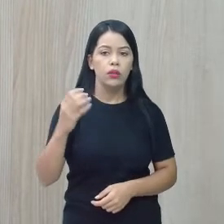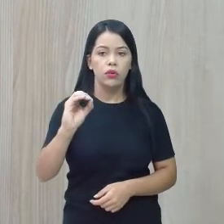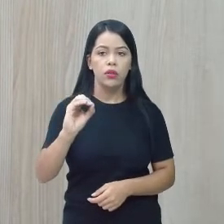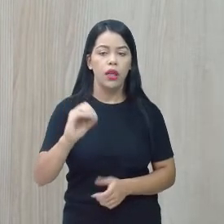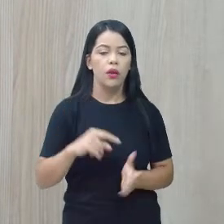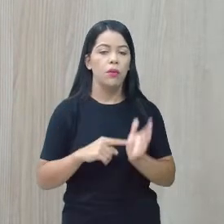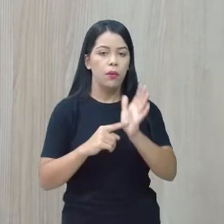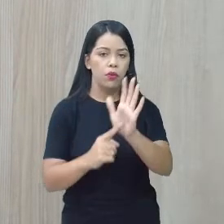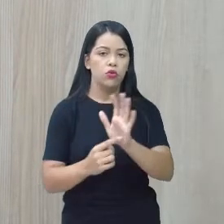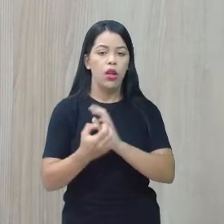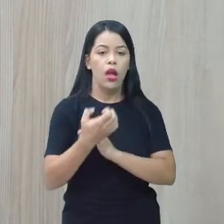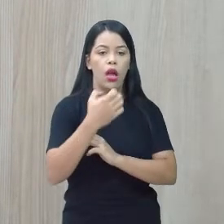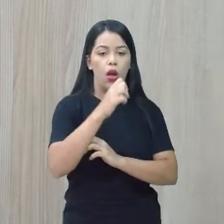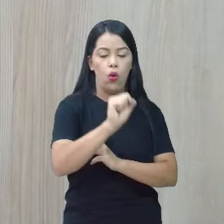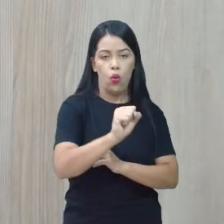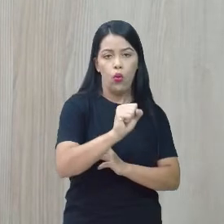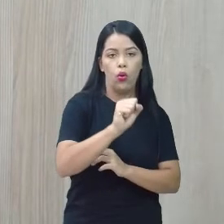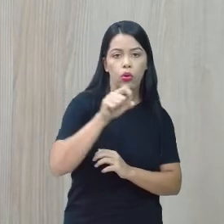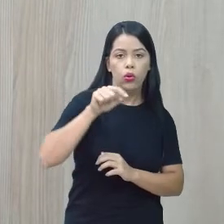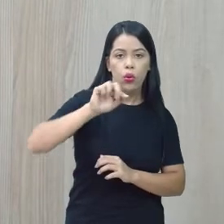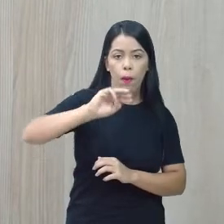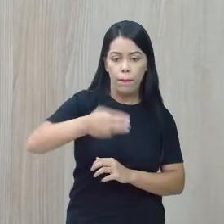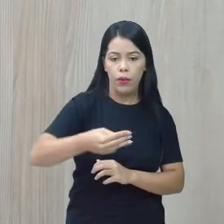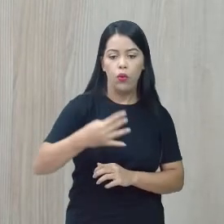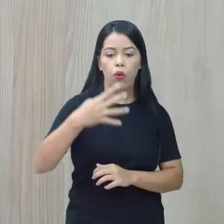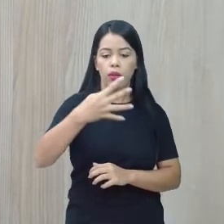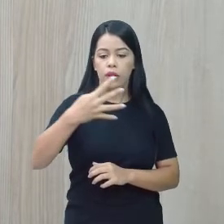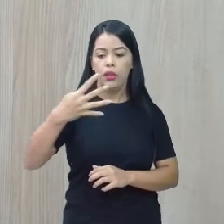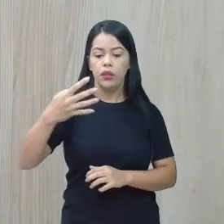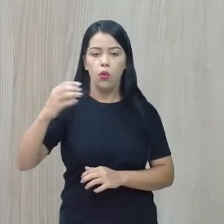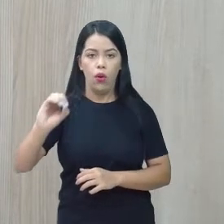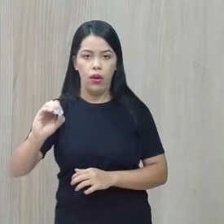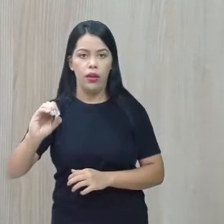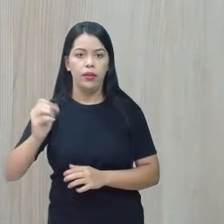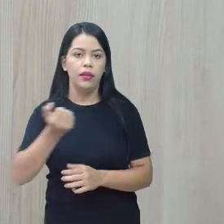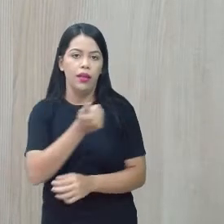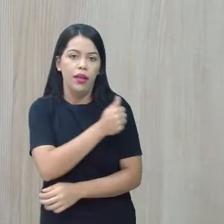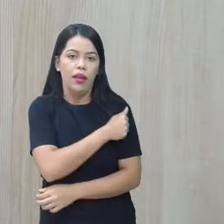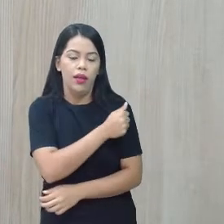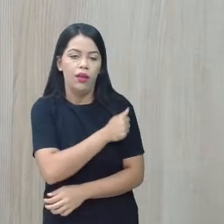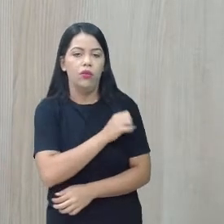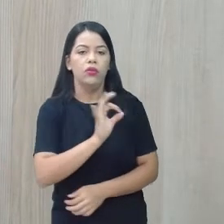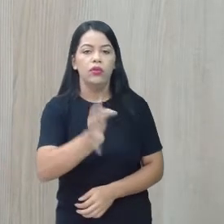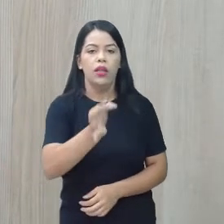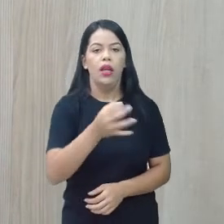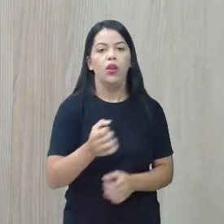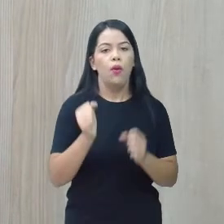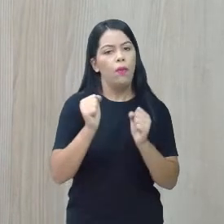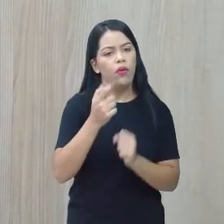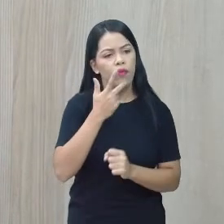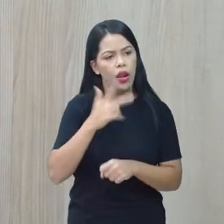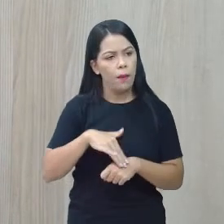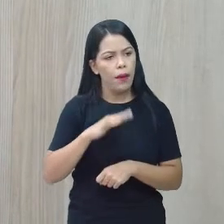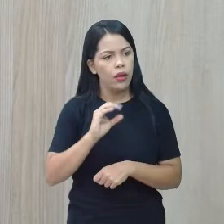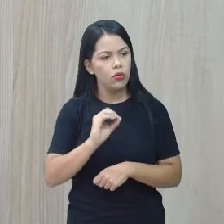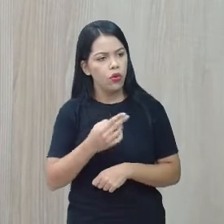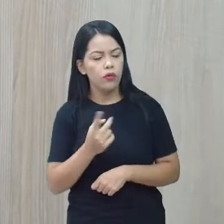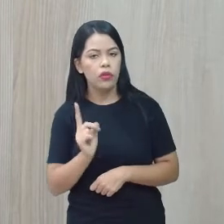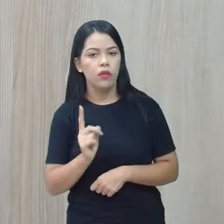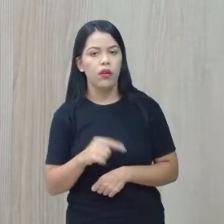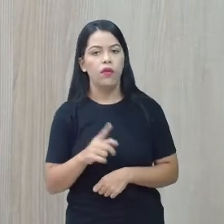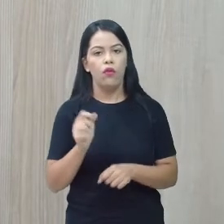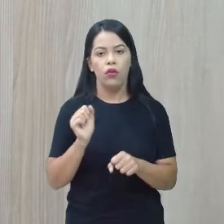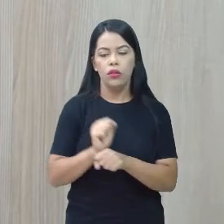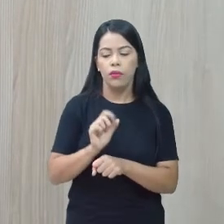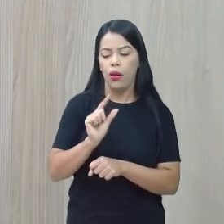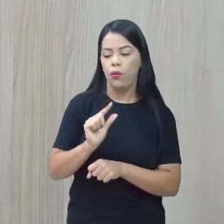indicar aí os 8.440 alunos, tá joia? Eu posso falar mais ou tu vai... Eu vou dar um tempinho para